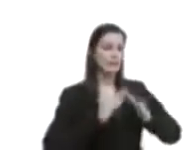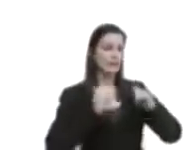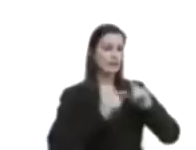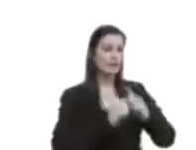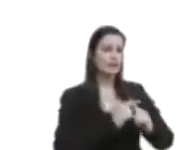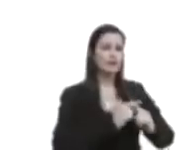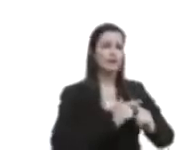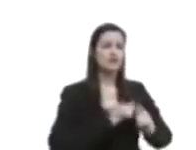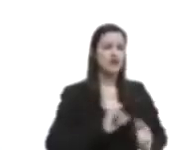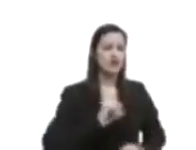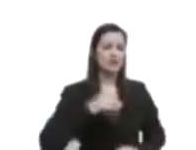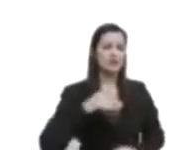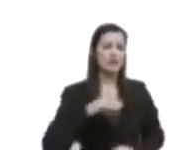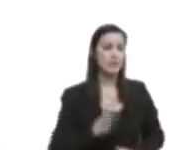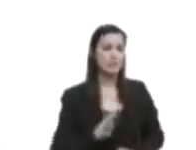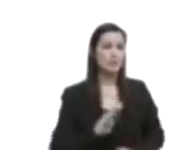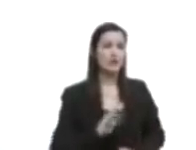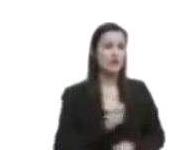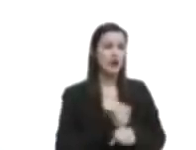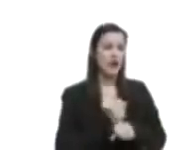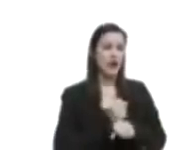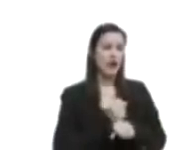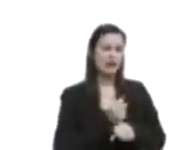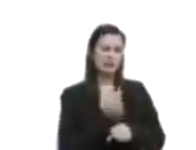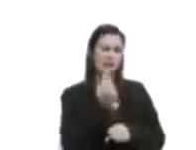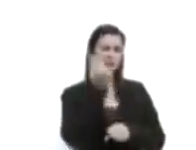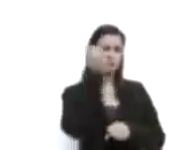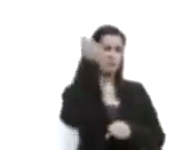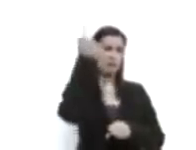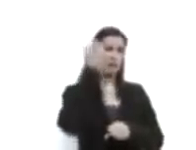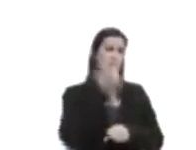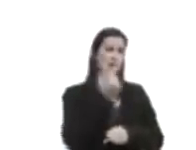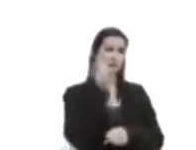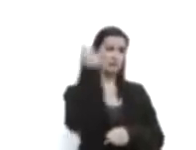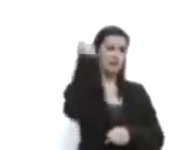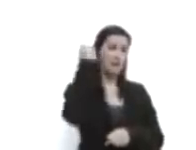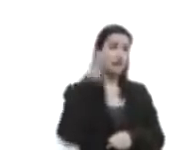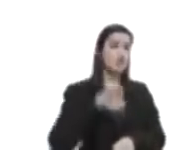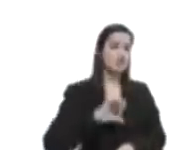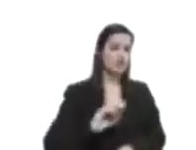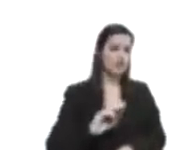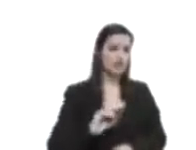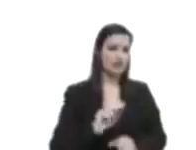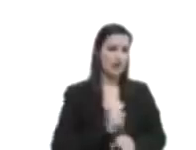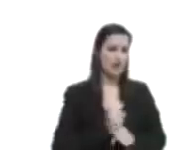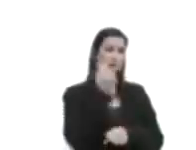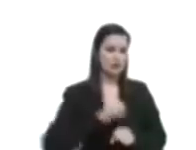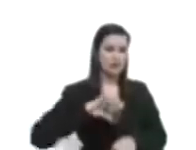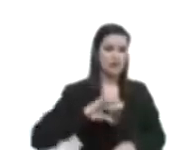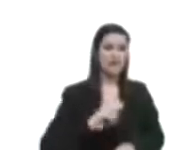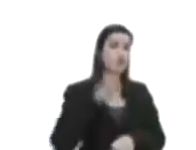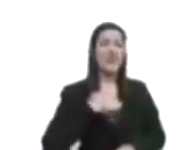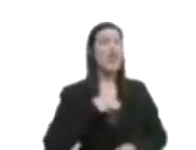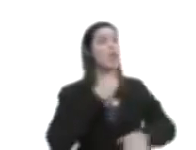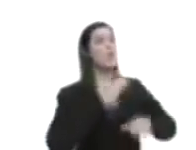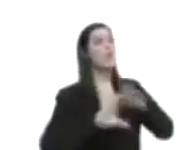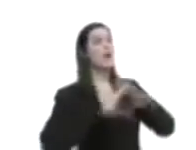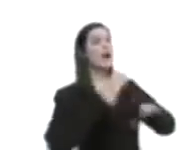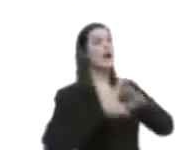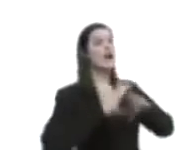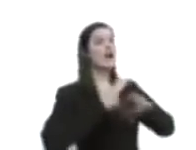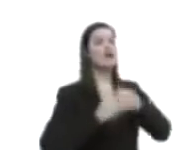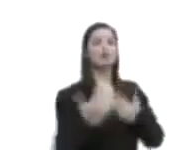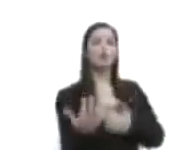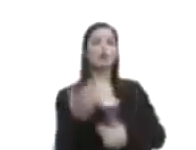na década de 90. Se o Espírito de Deus se move em mim, eu canto como o rei Davi. Eu canto, eu canto,